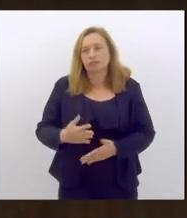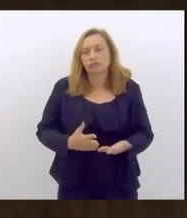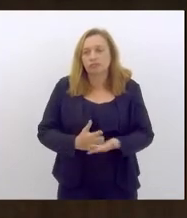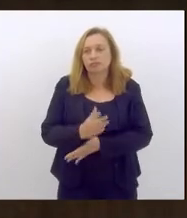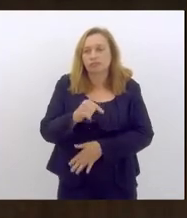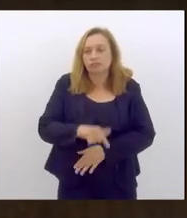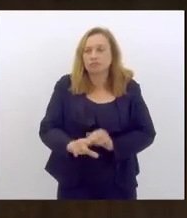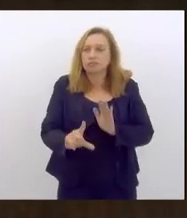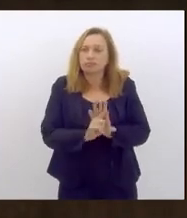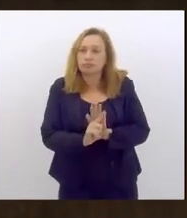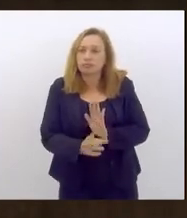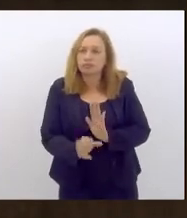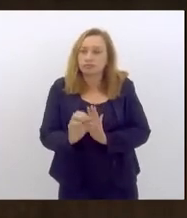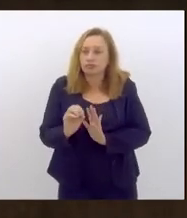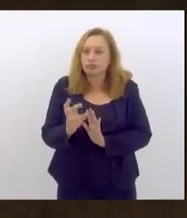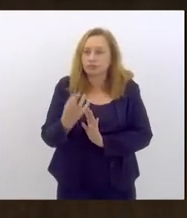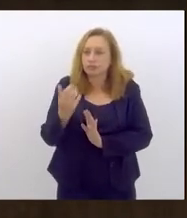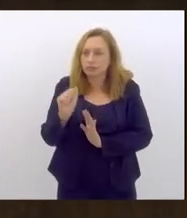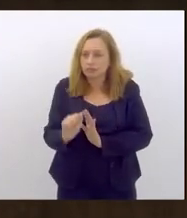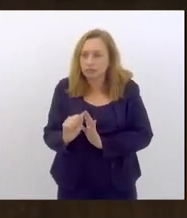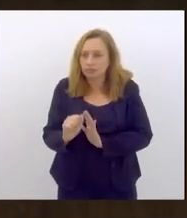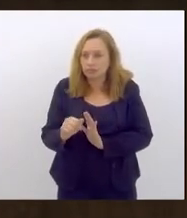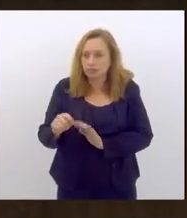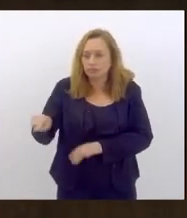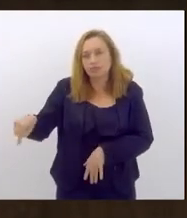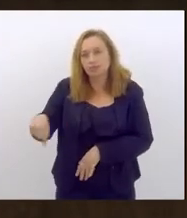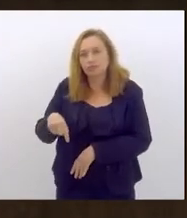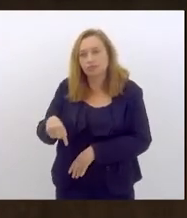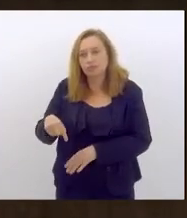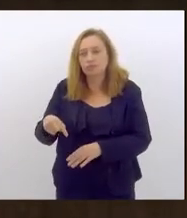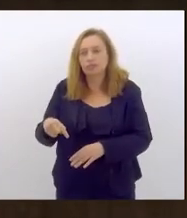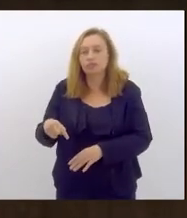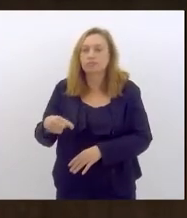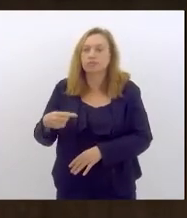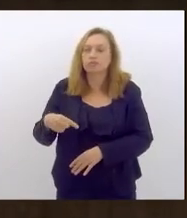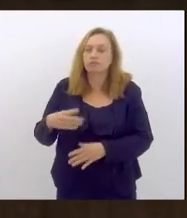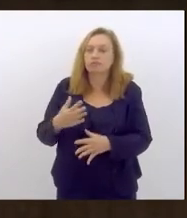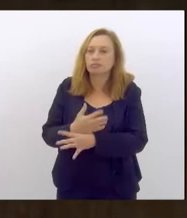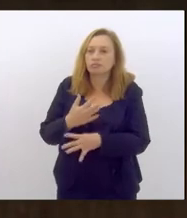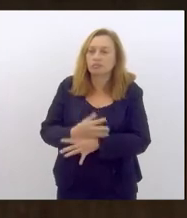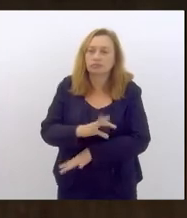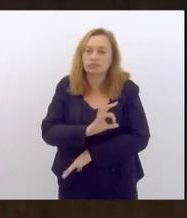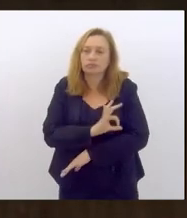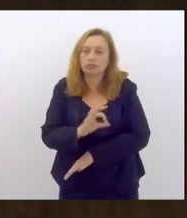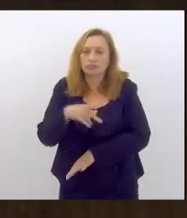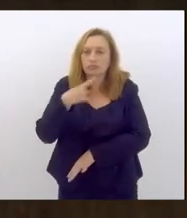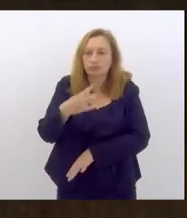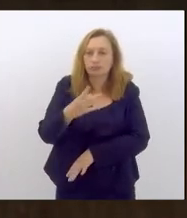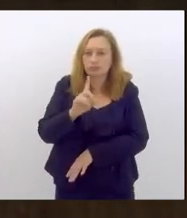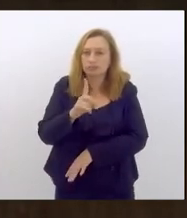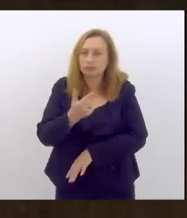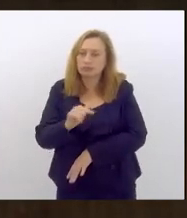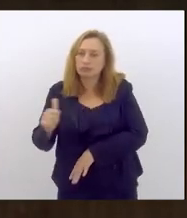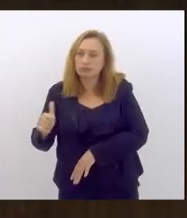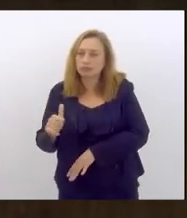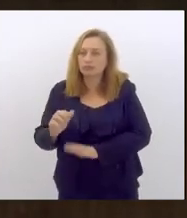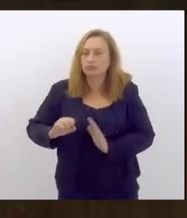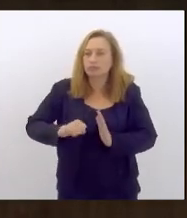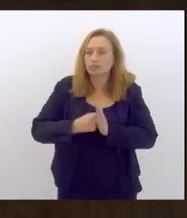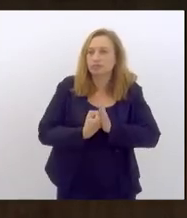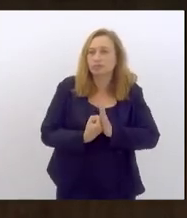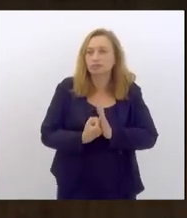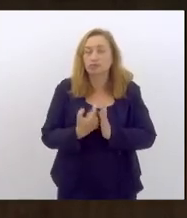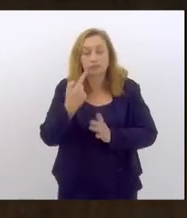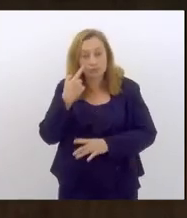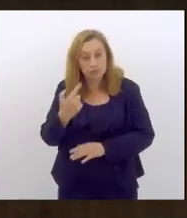a lei orgânica, compareceu à cidade da polícia e falou para os policiais que não haveria veto. E o que